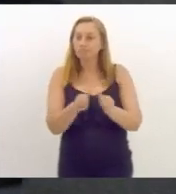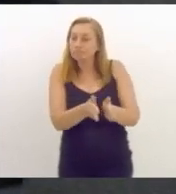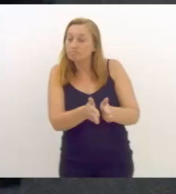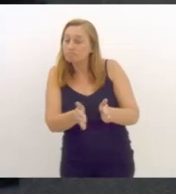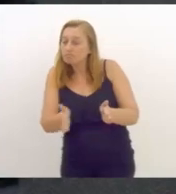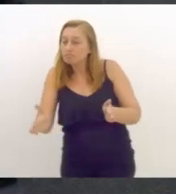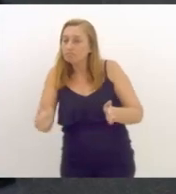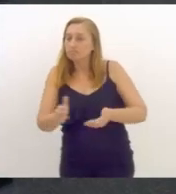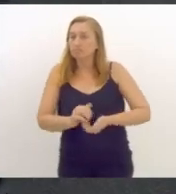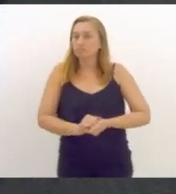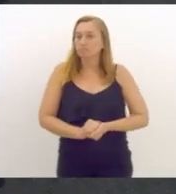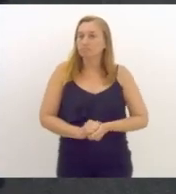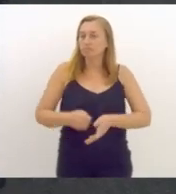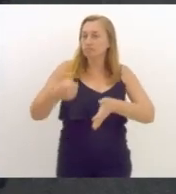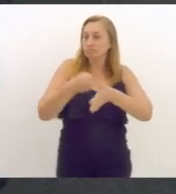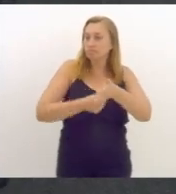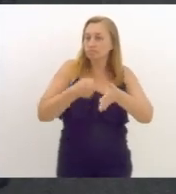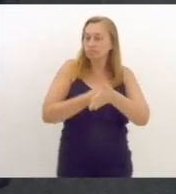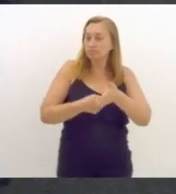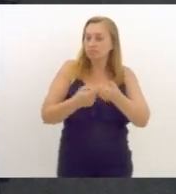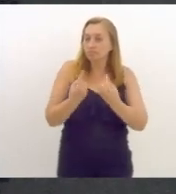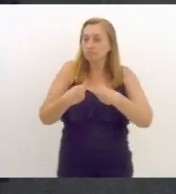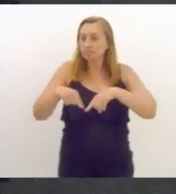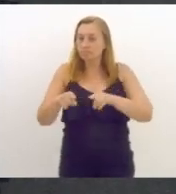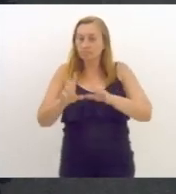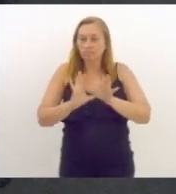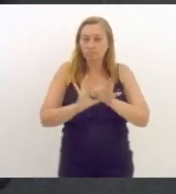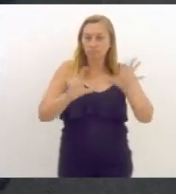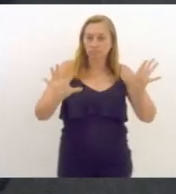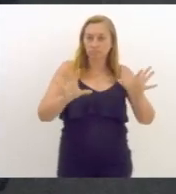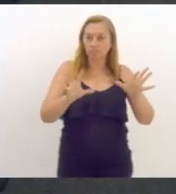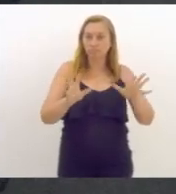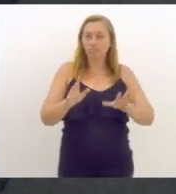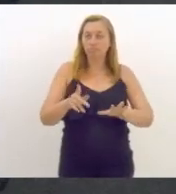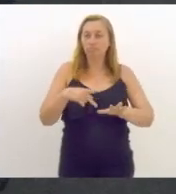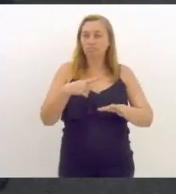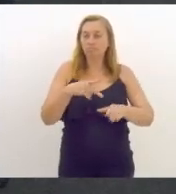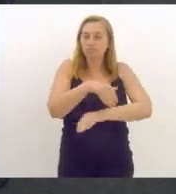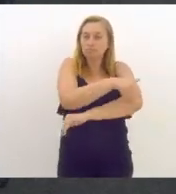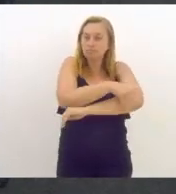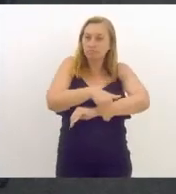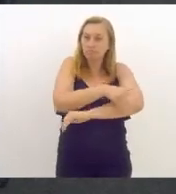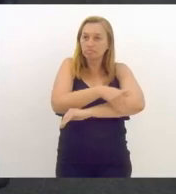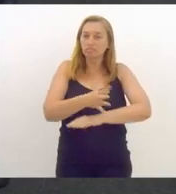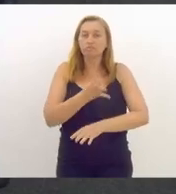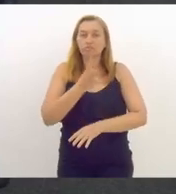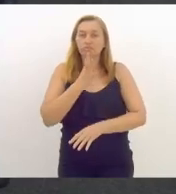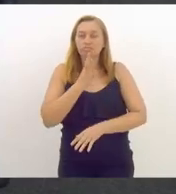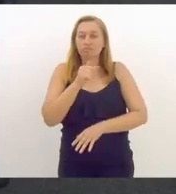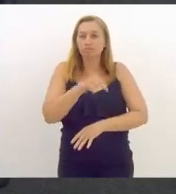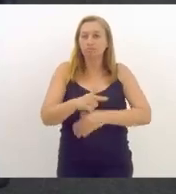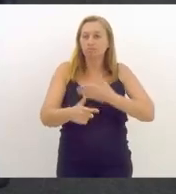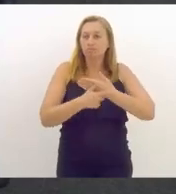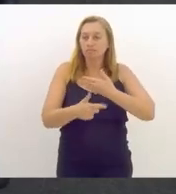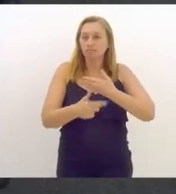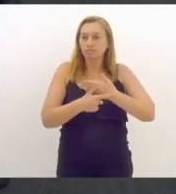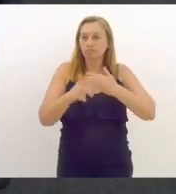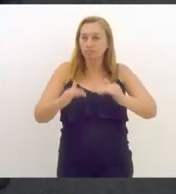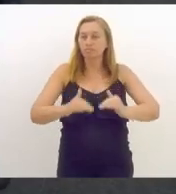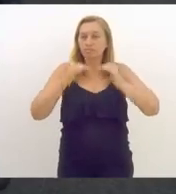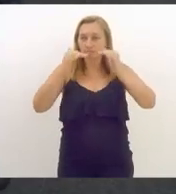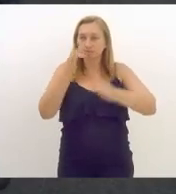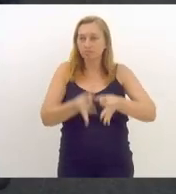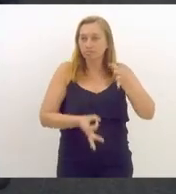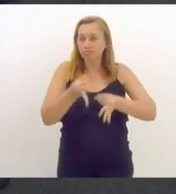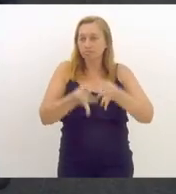de luta antidemocrática que se foi um colocada nas ruas reconhecer que o papel do supremo